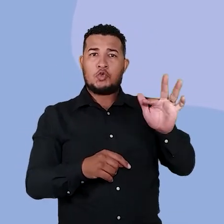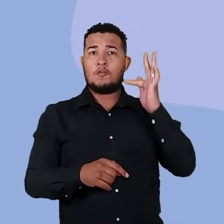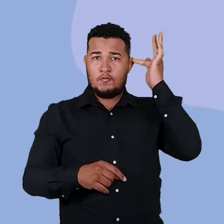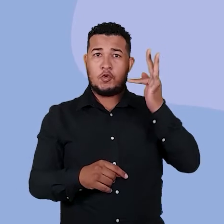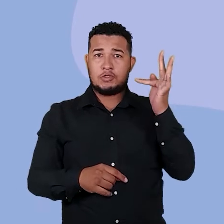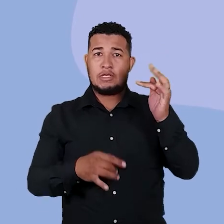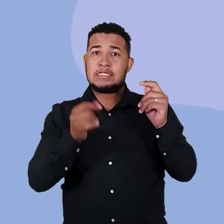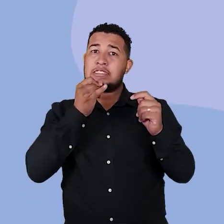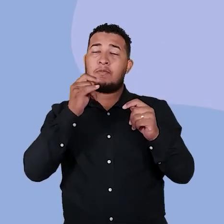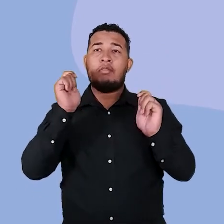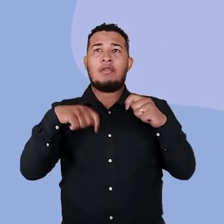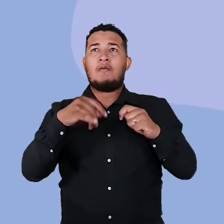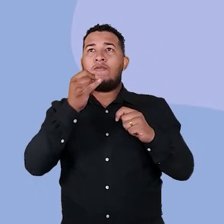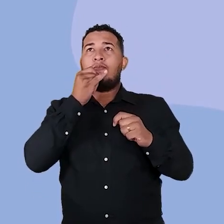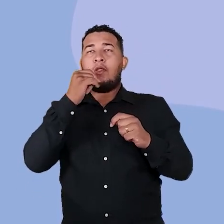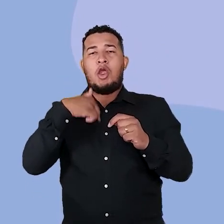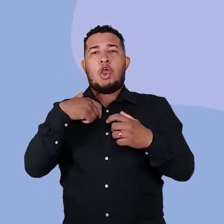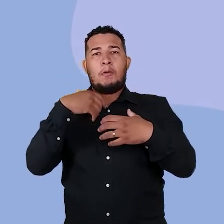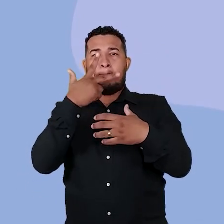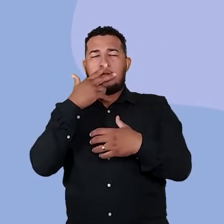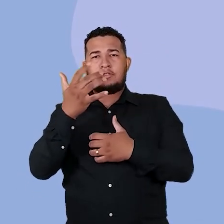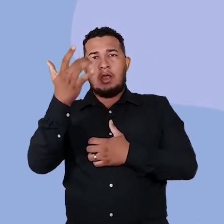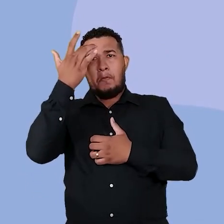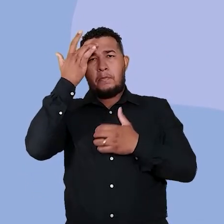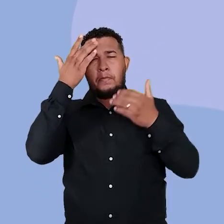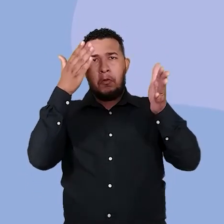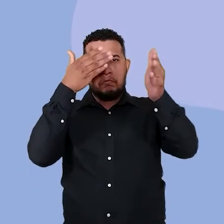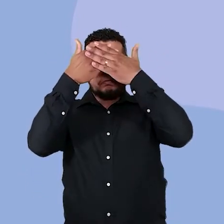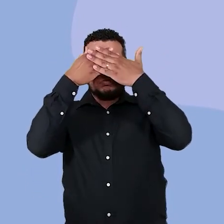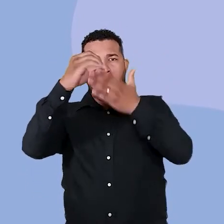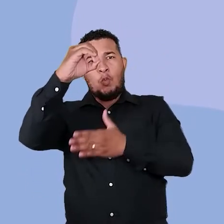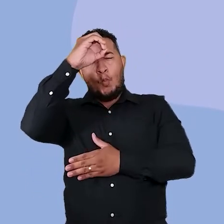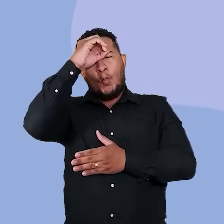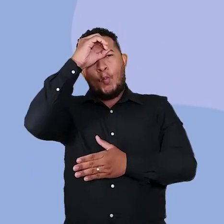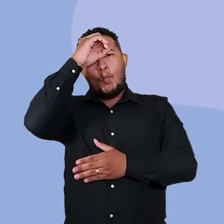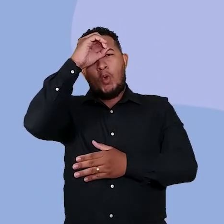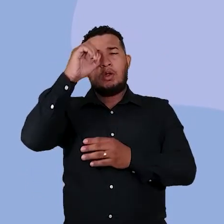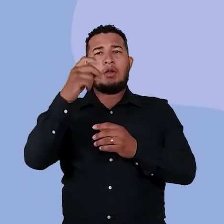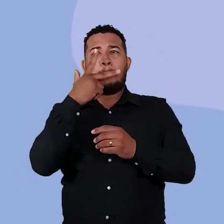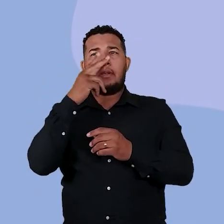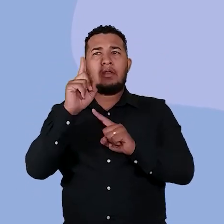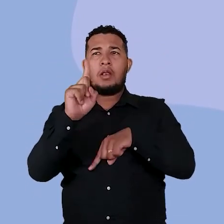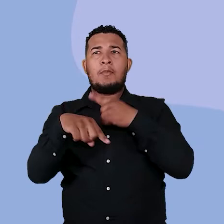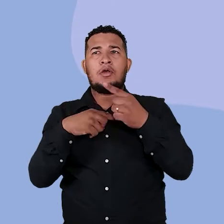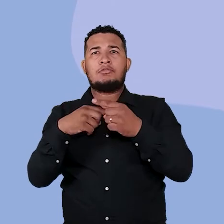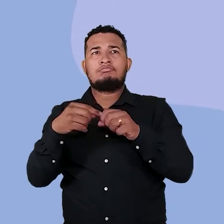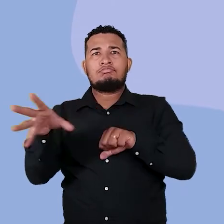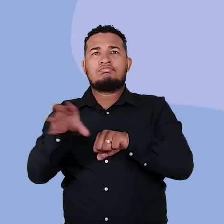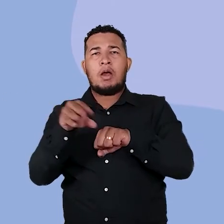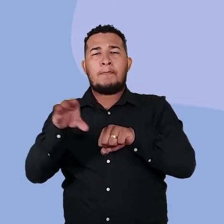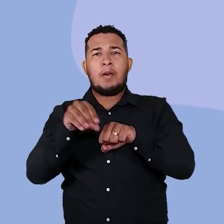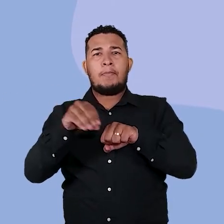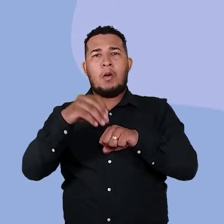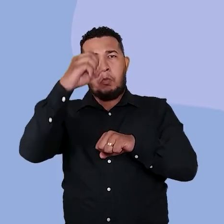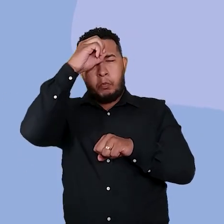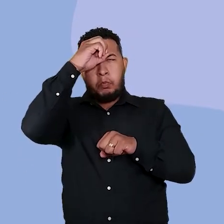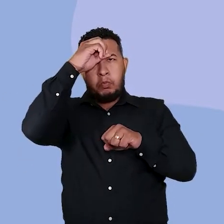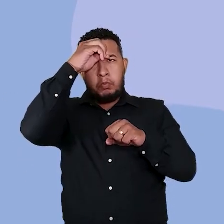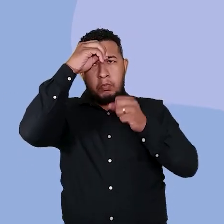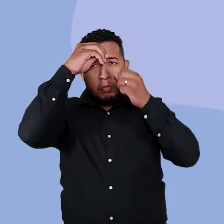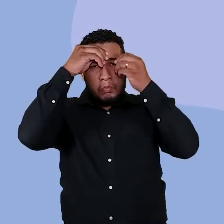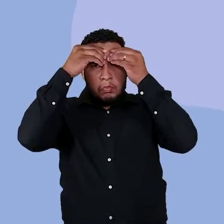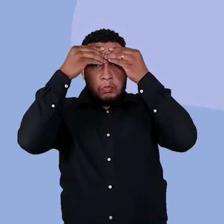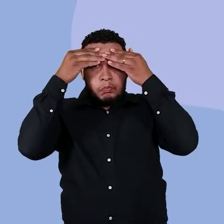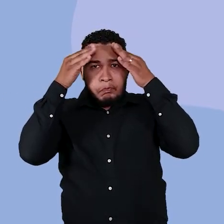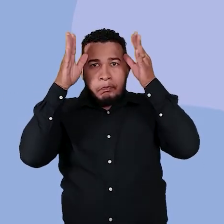é aquele movimento onde você sai de um estado de ignorância para um momento onde você adquire conhecimento